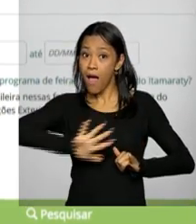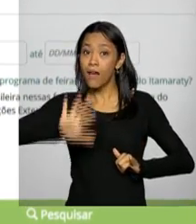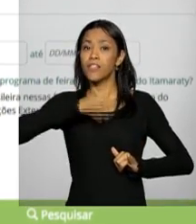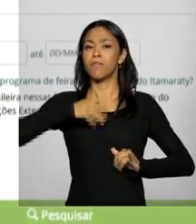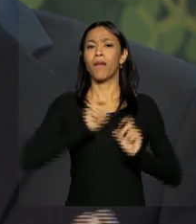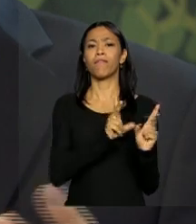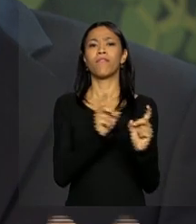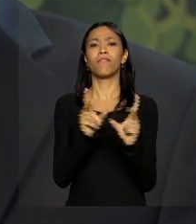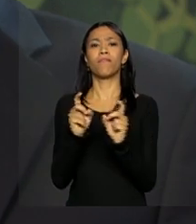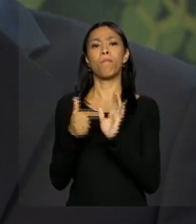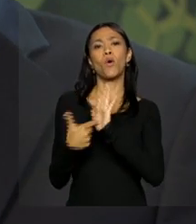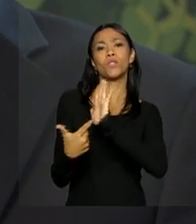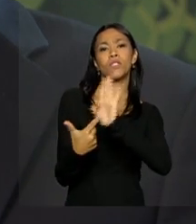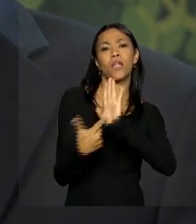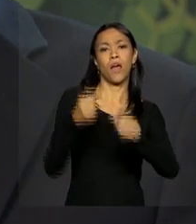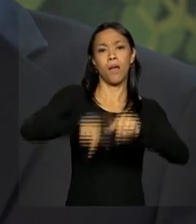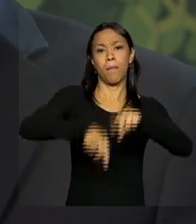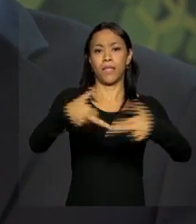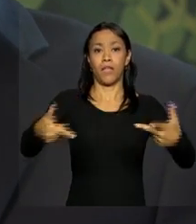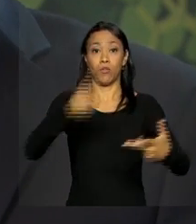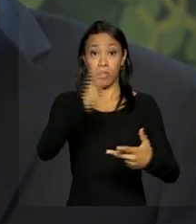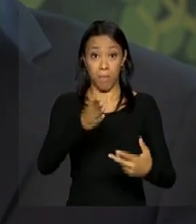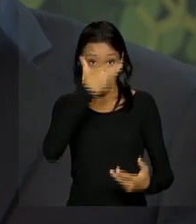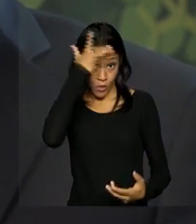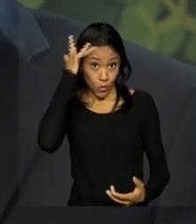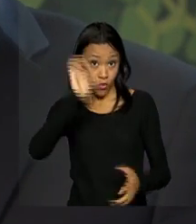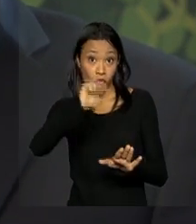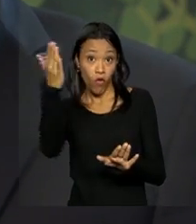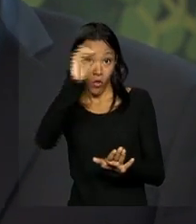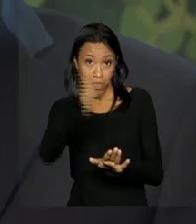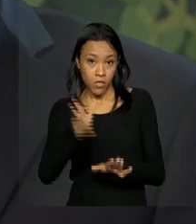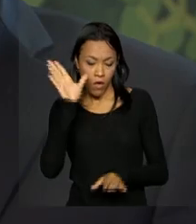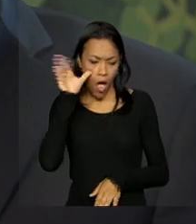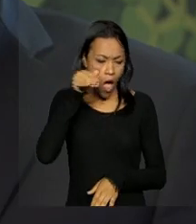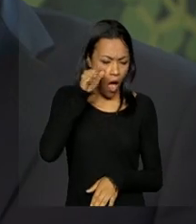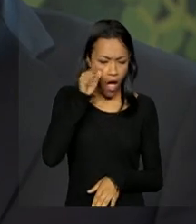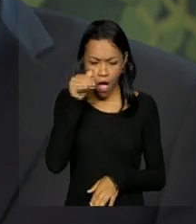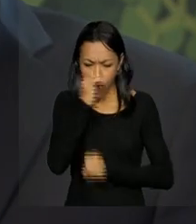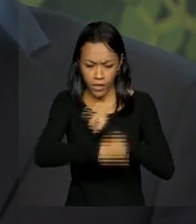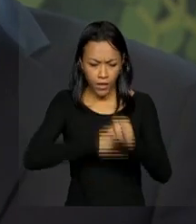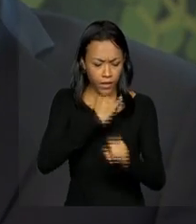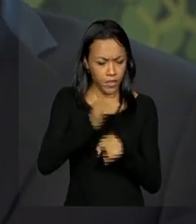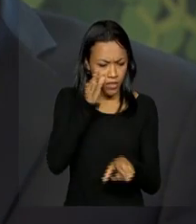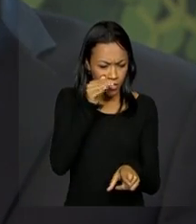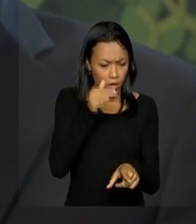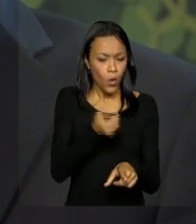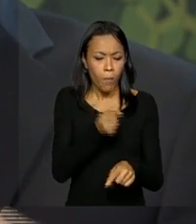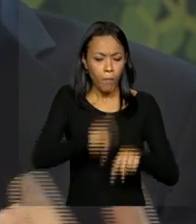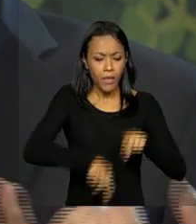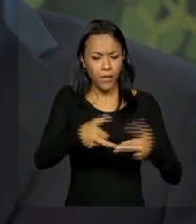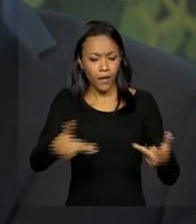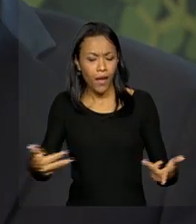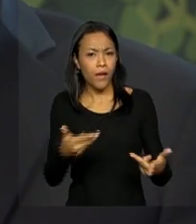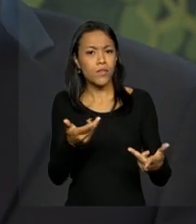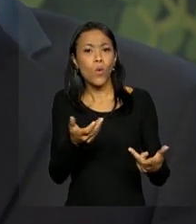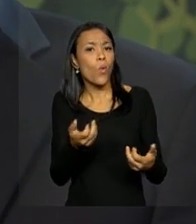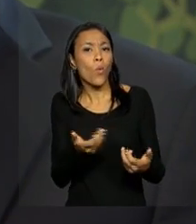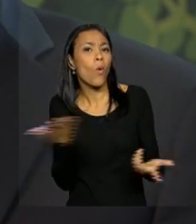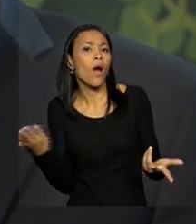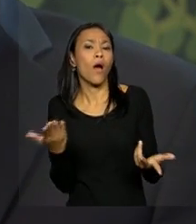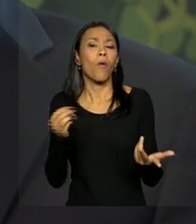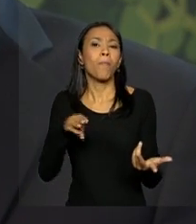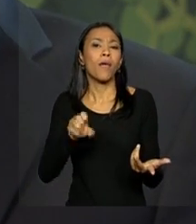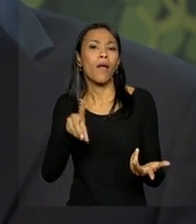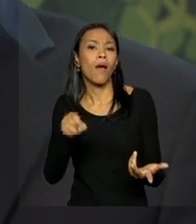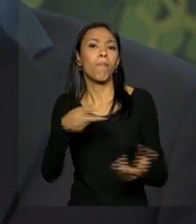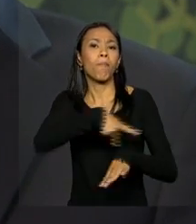brasileiros o interessado em comprar bens do Brasil acessa vê para quais bens do Brasil exporta para Qual mercado e quem